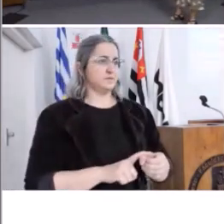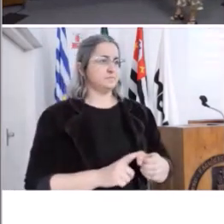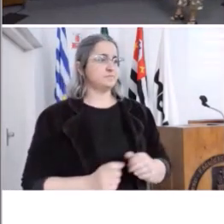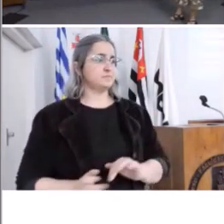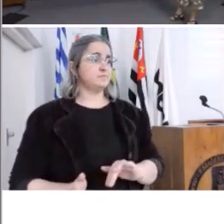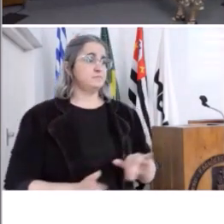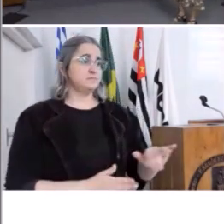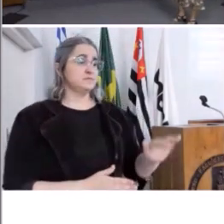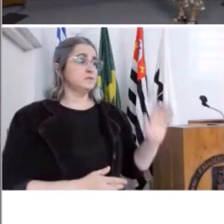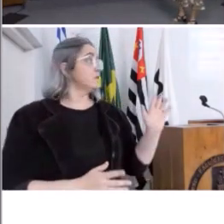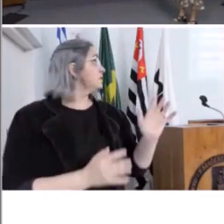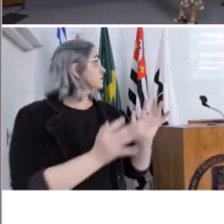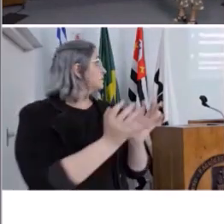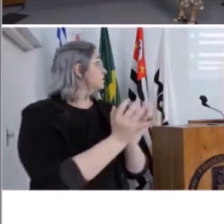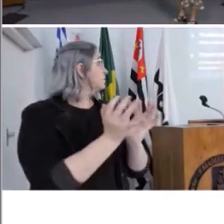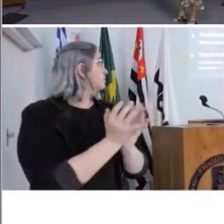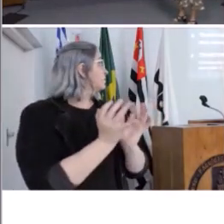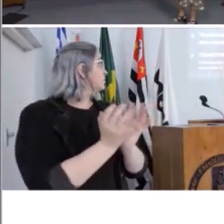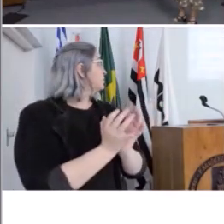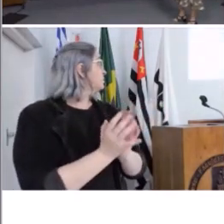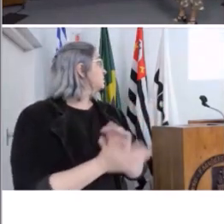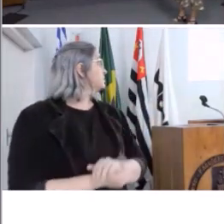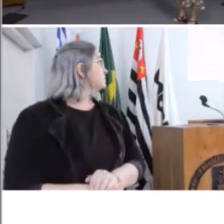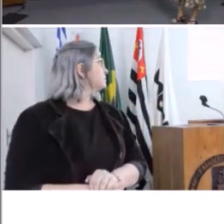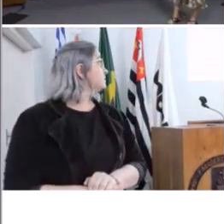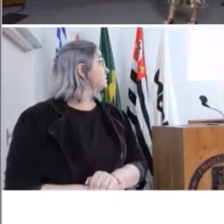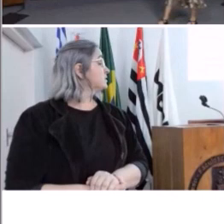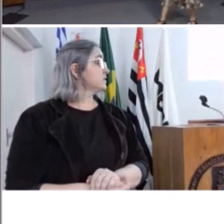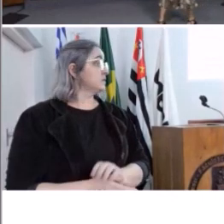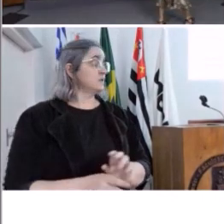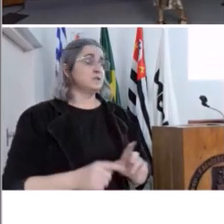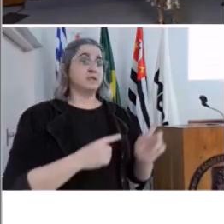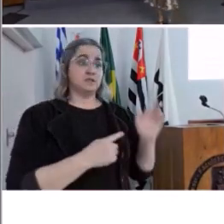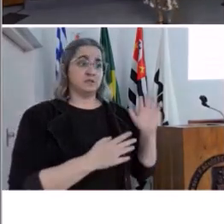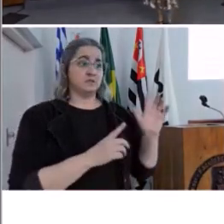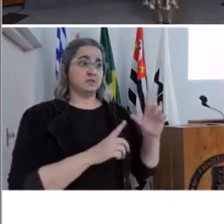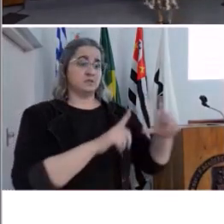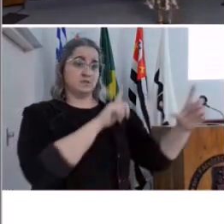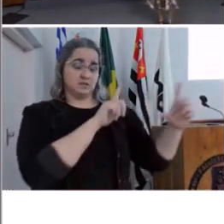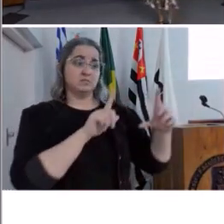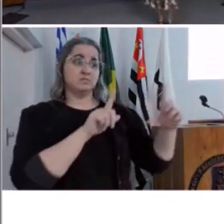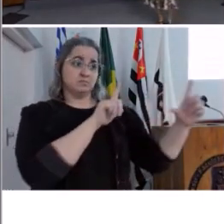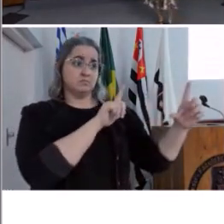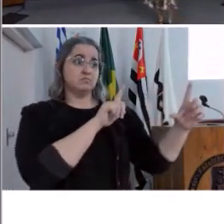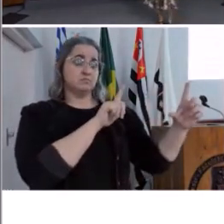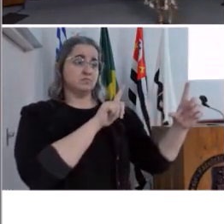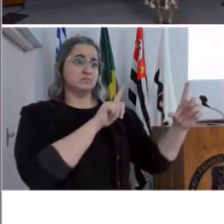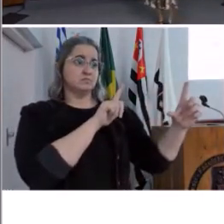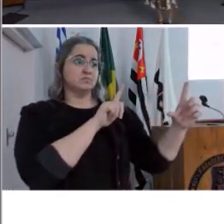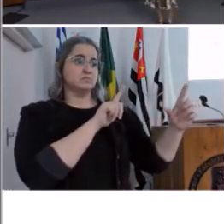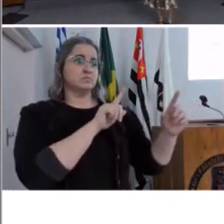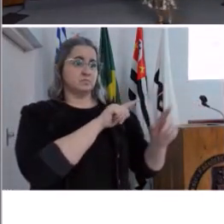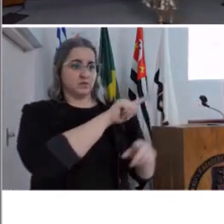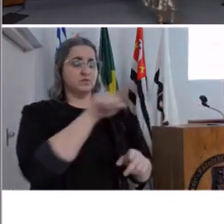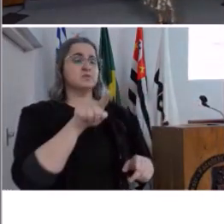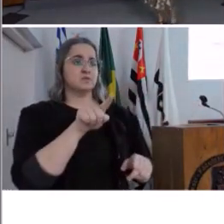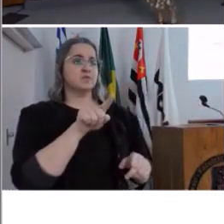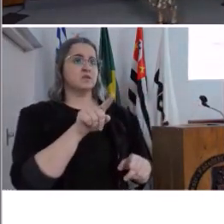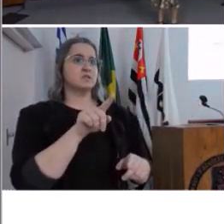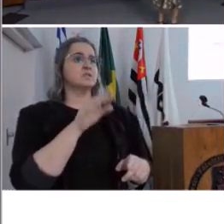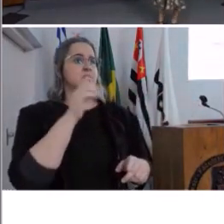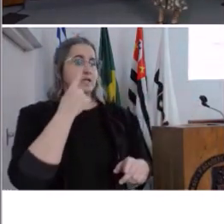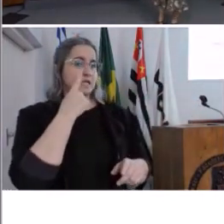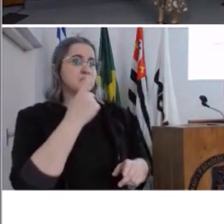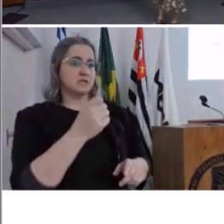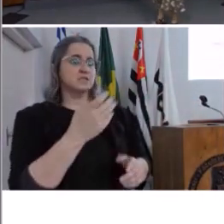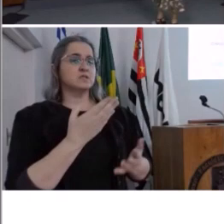volta. Então, aqui são alguns grupos, né? Eu vou deixar essas imagens, esse material disponibilizado para